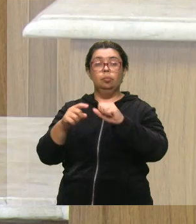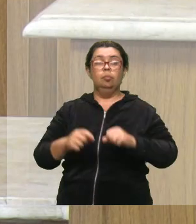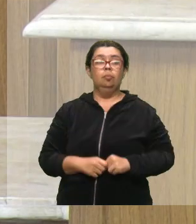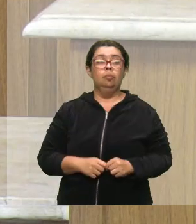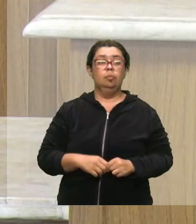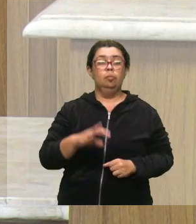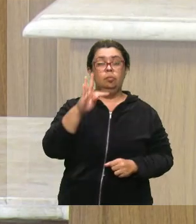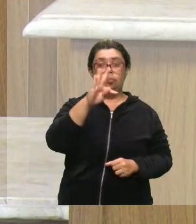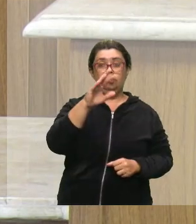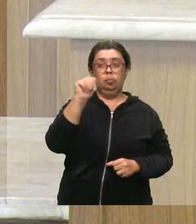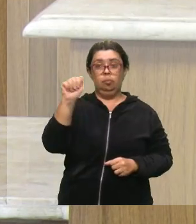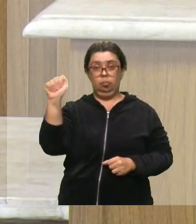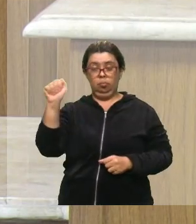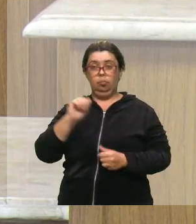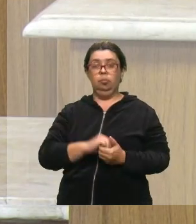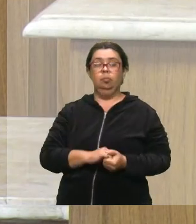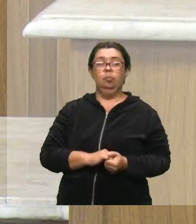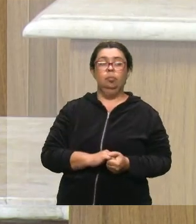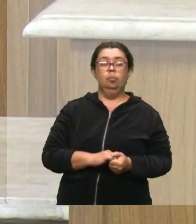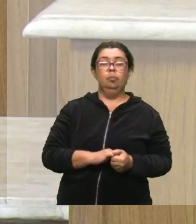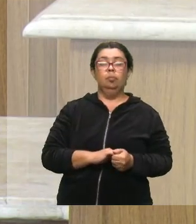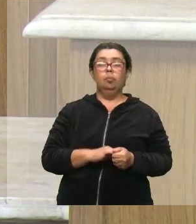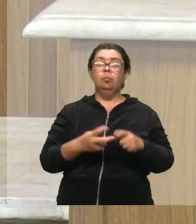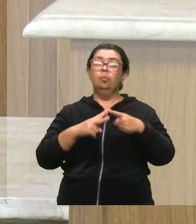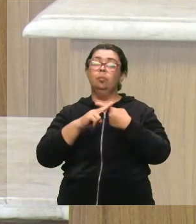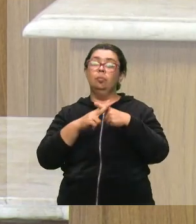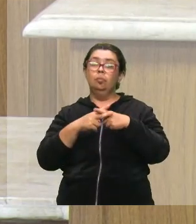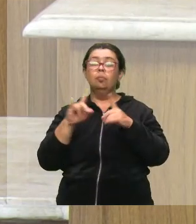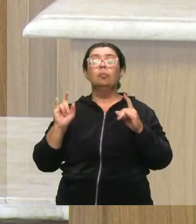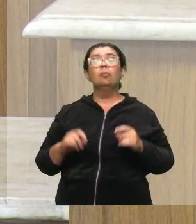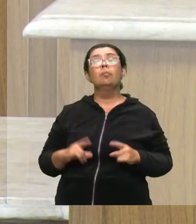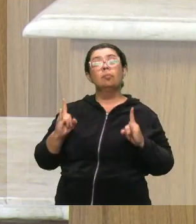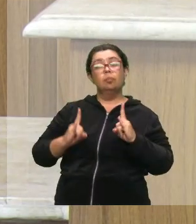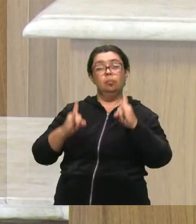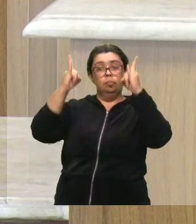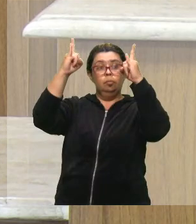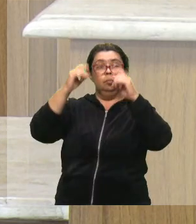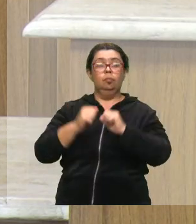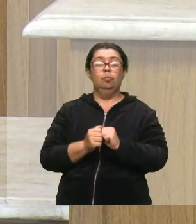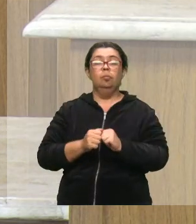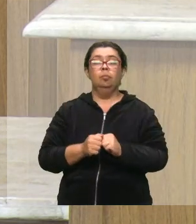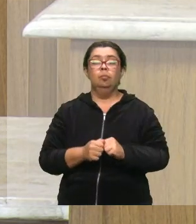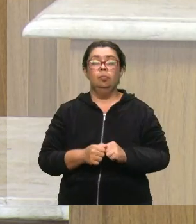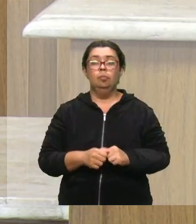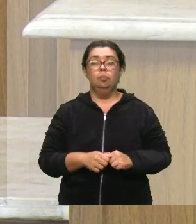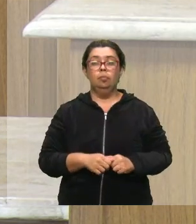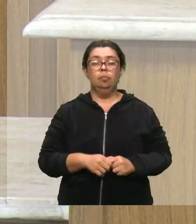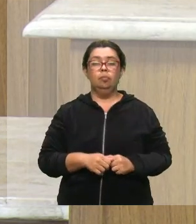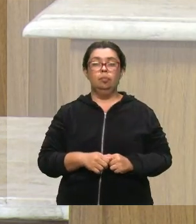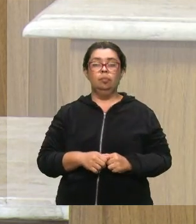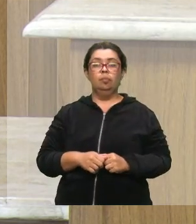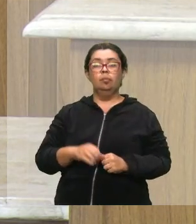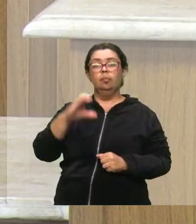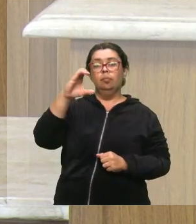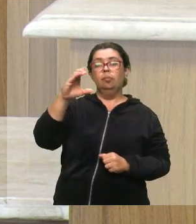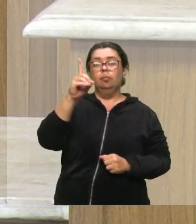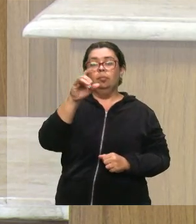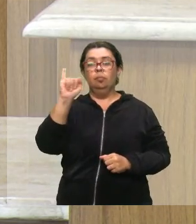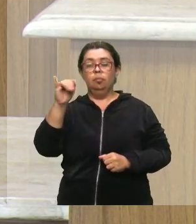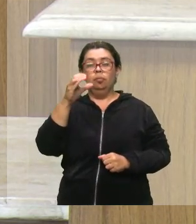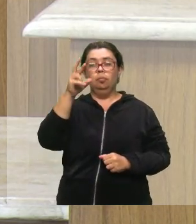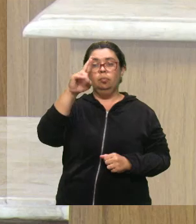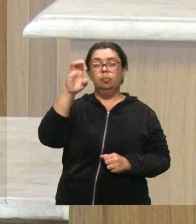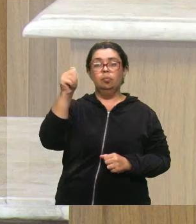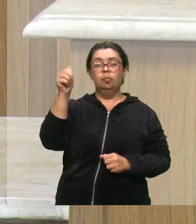PAA, Reforma e Adequação de Prédios da Assistência, Programa Municipal de Benefícios Eventuais, CDI, CREAS, Casa